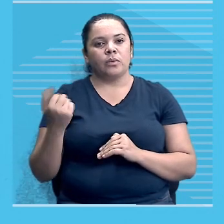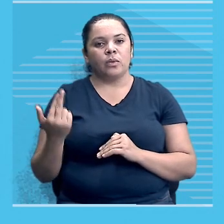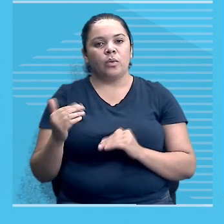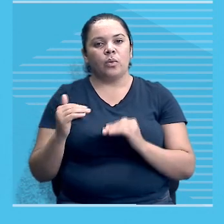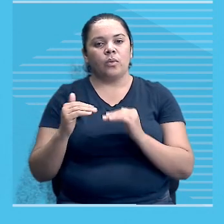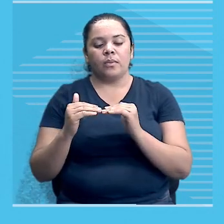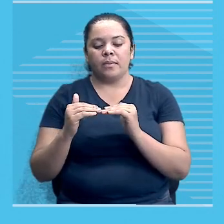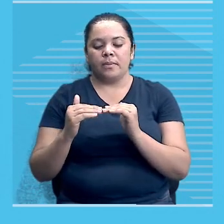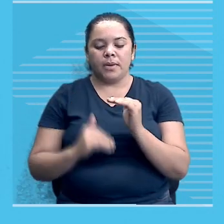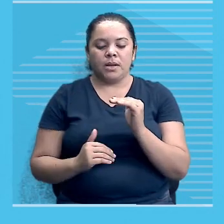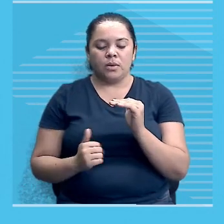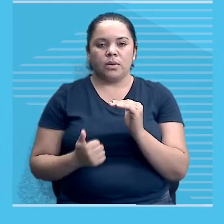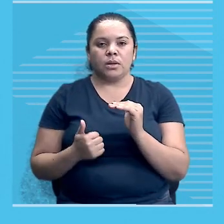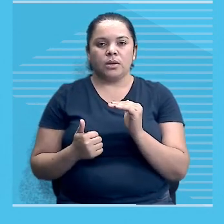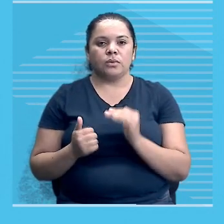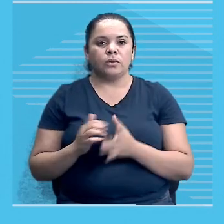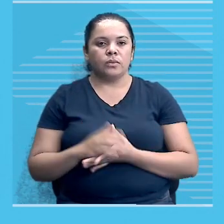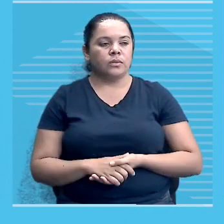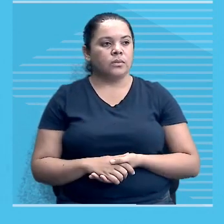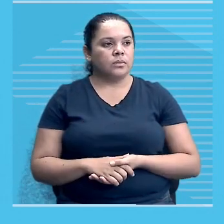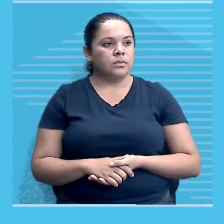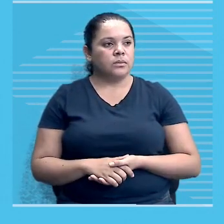Oi e aí ó